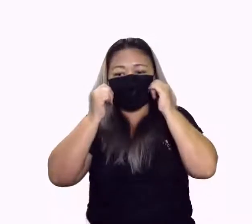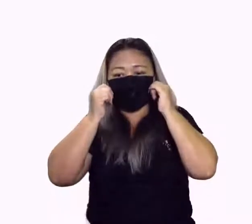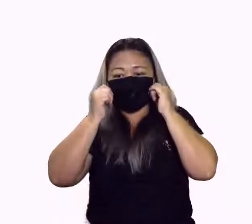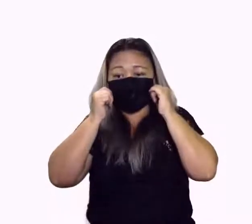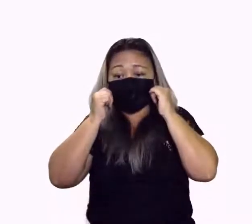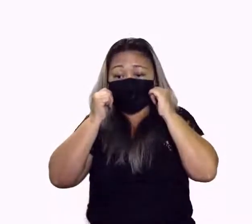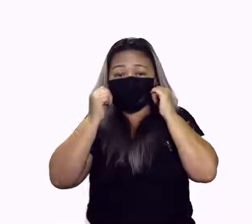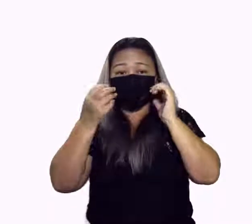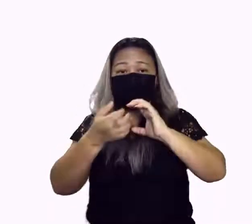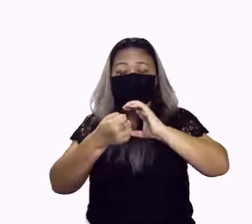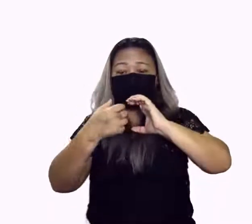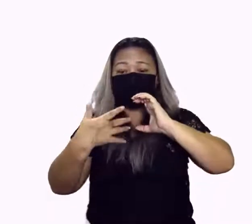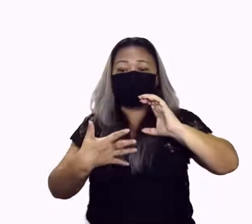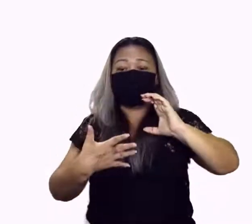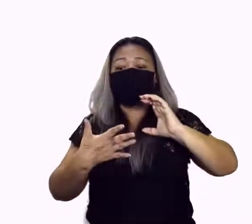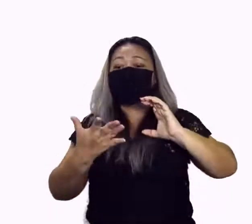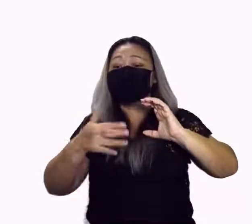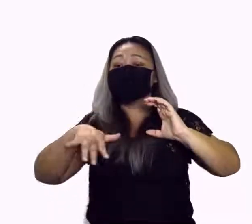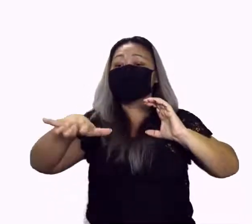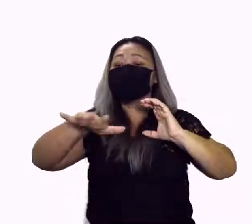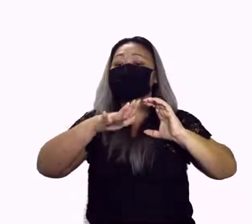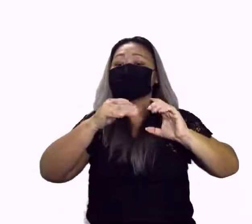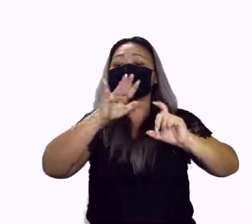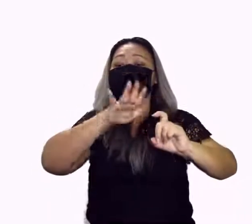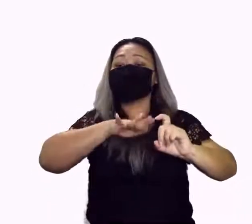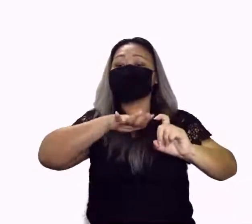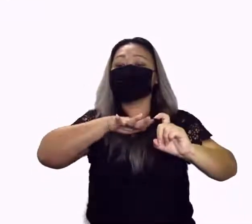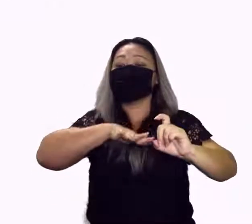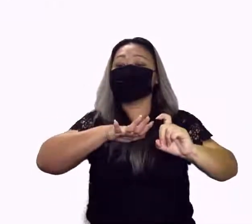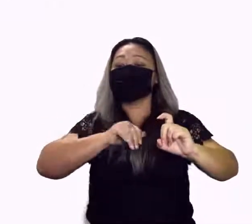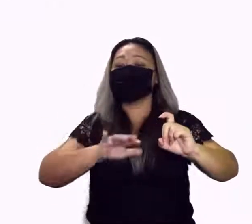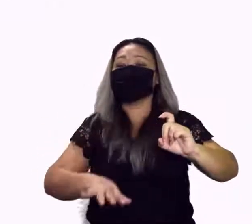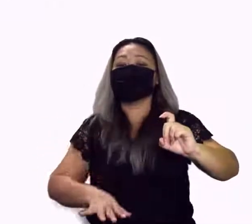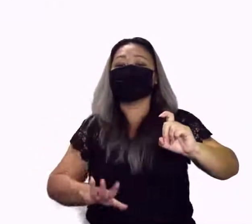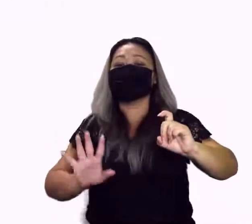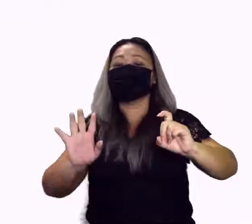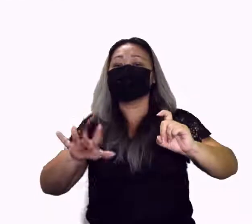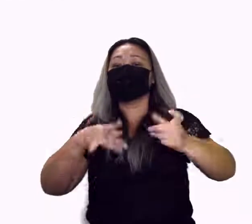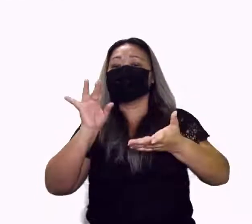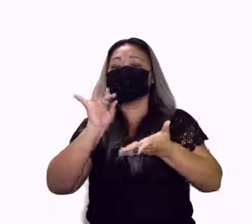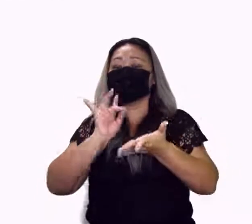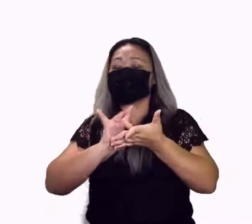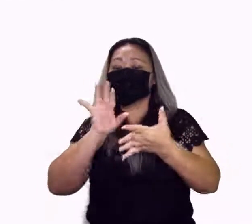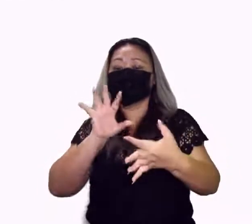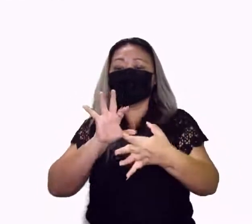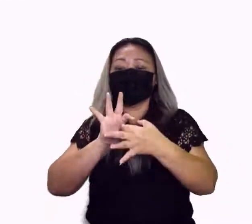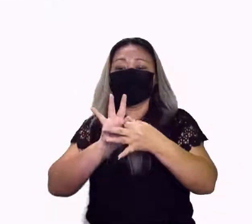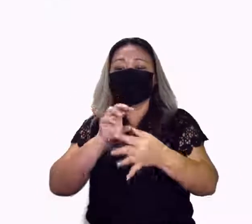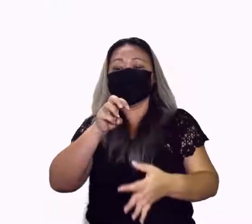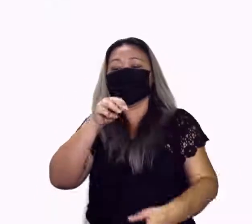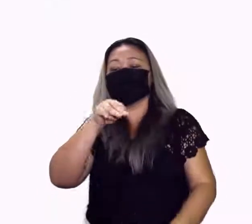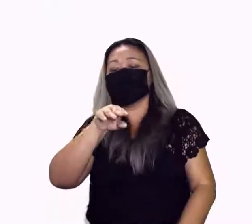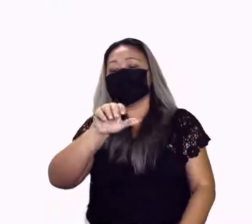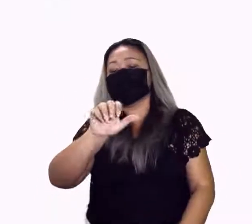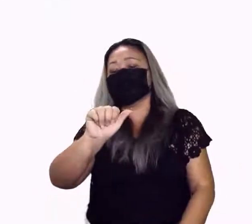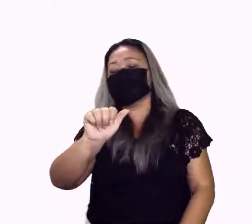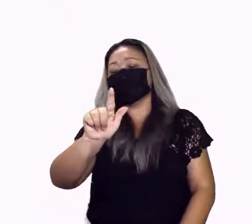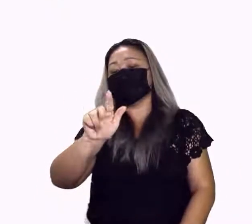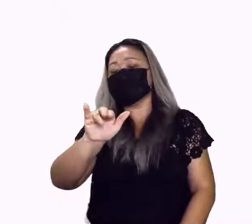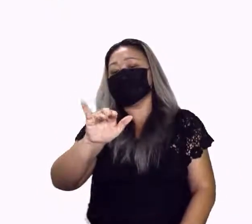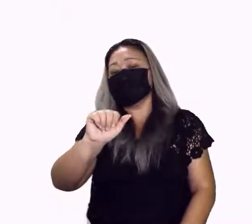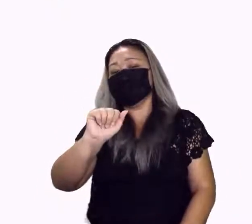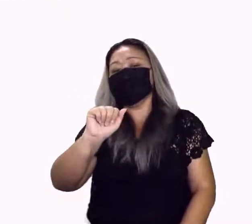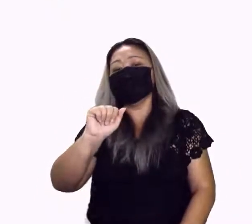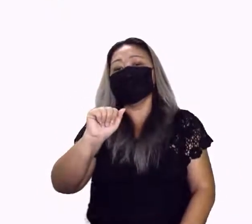Continuando com a característica do saber mítico. Sendo uma verdade ligada à magia, ó, à ideia,